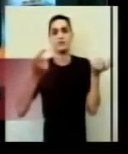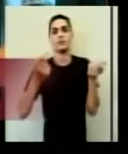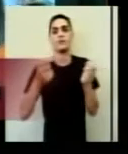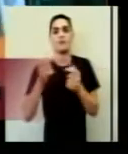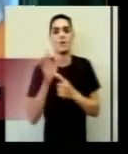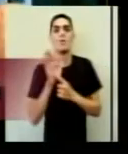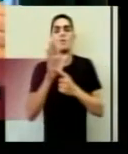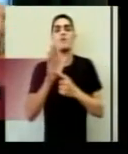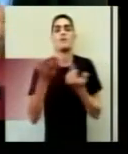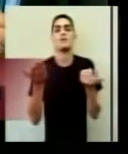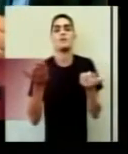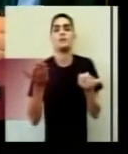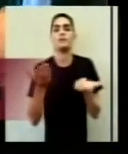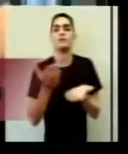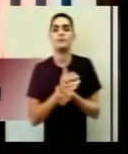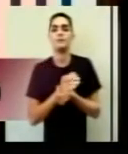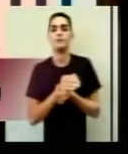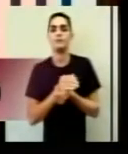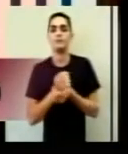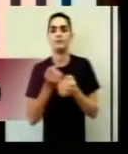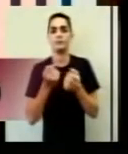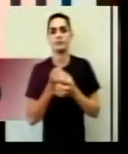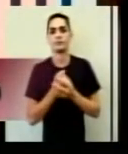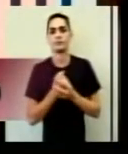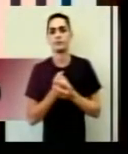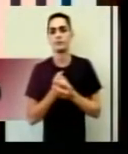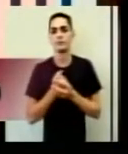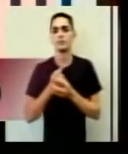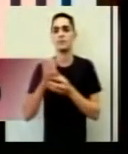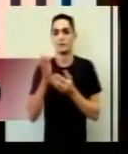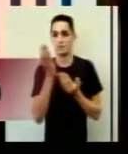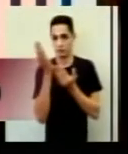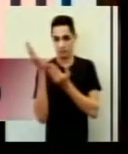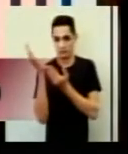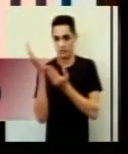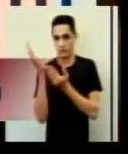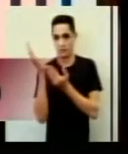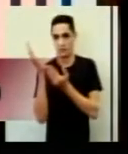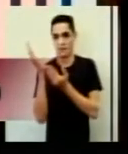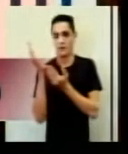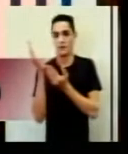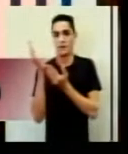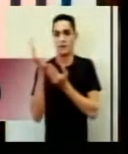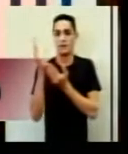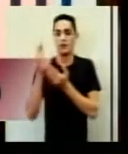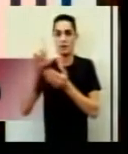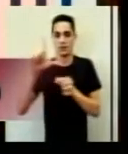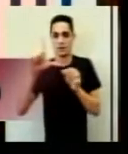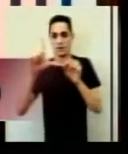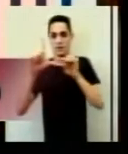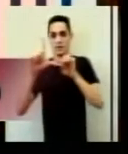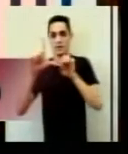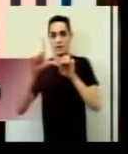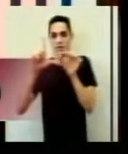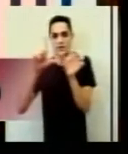vocês podem ver nesse gráfico, vocês vão ver uma parte que é